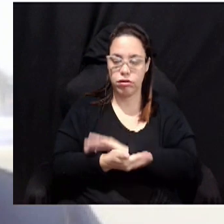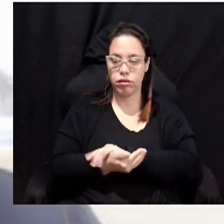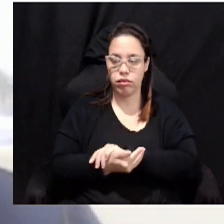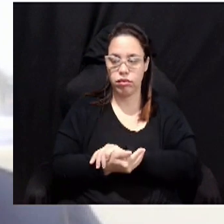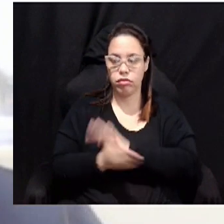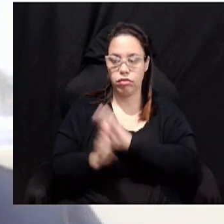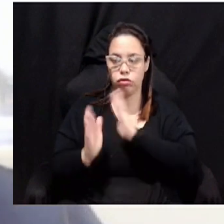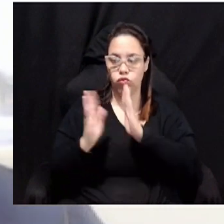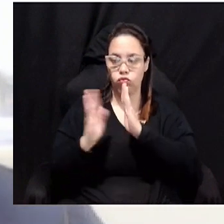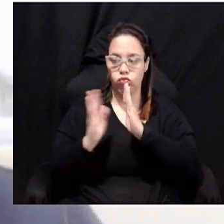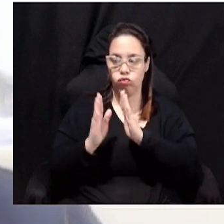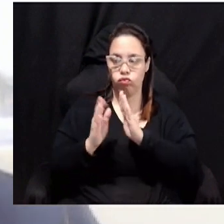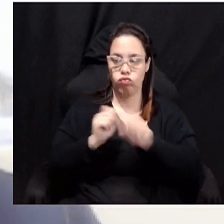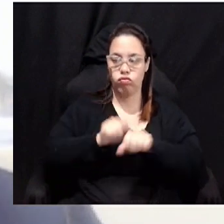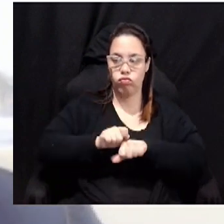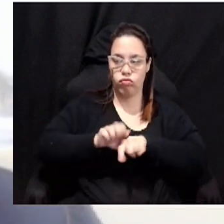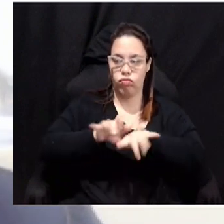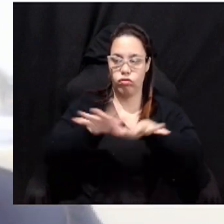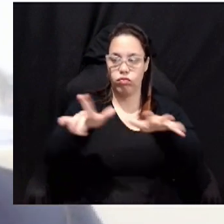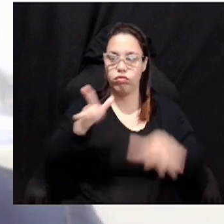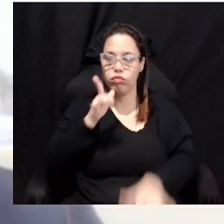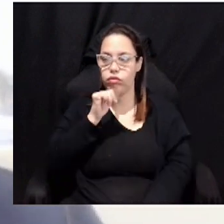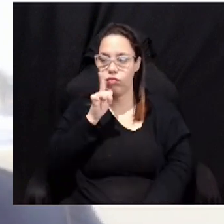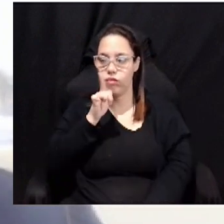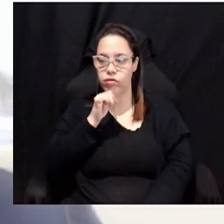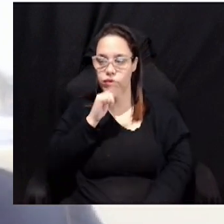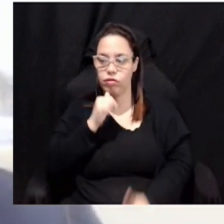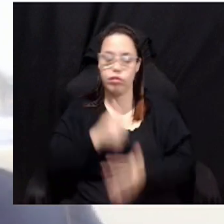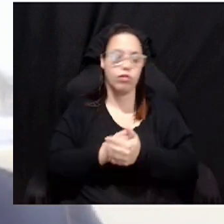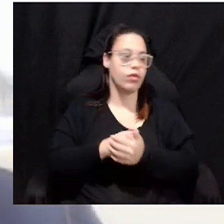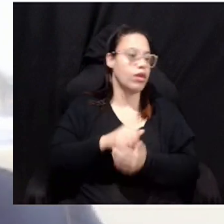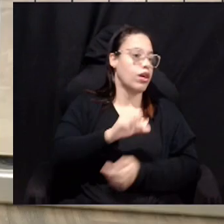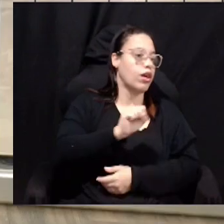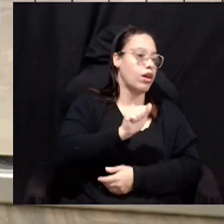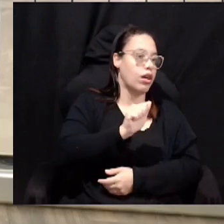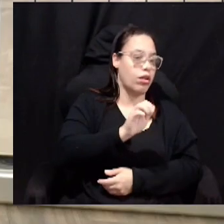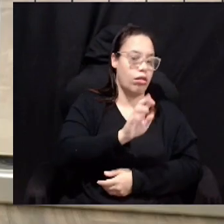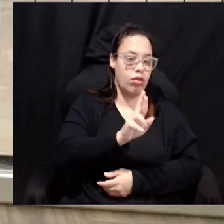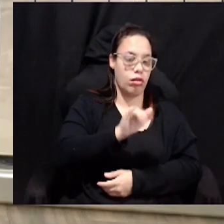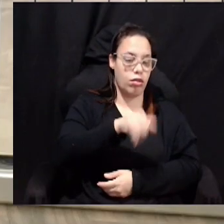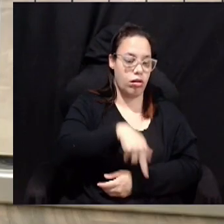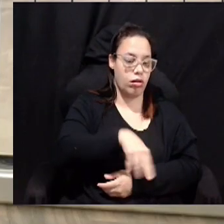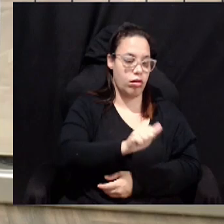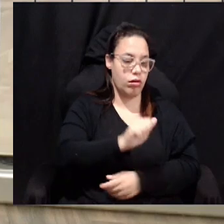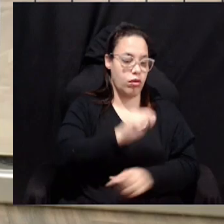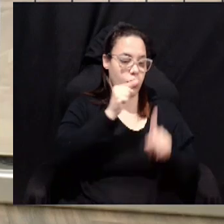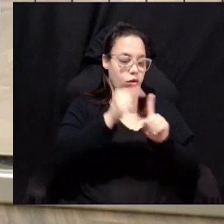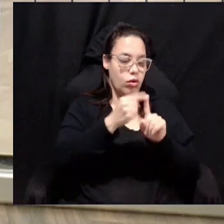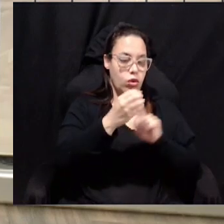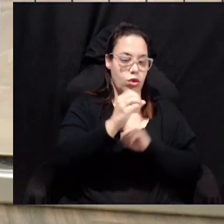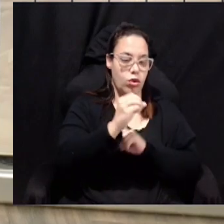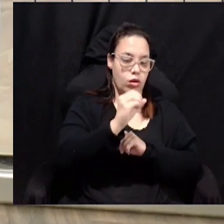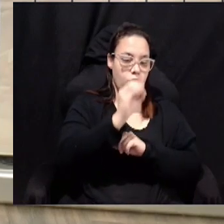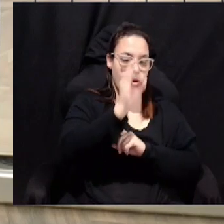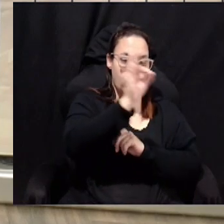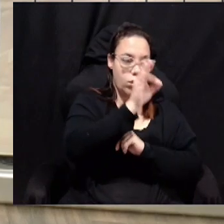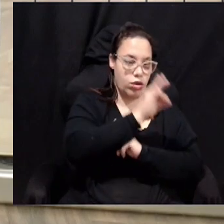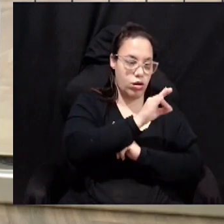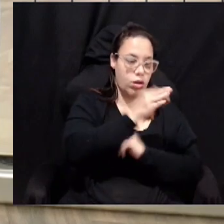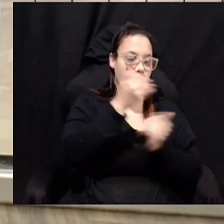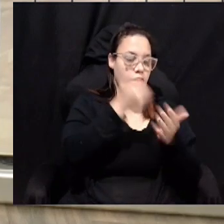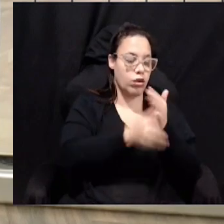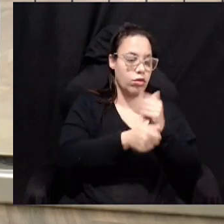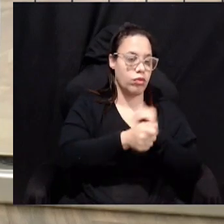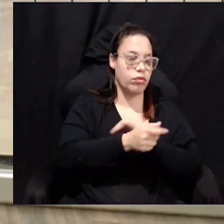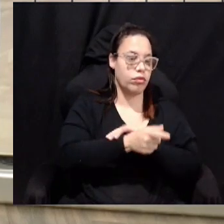de distribuição de água. E Sabrina, pela meta ousada de 0% de água perdida, de água tratada